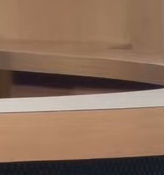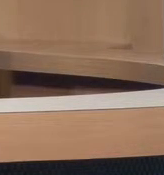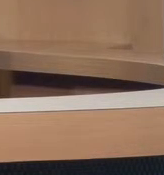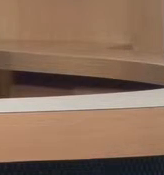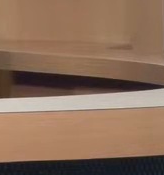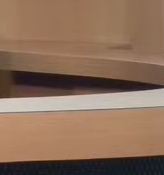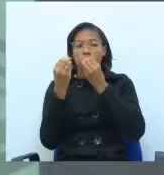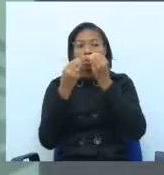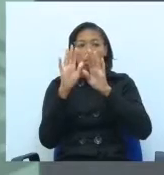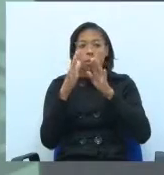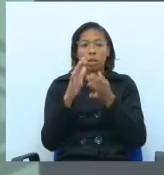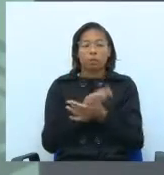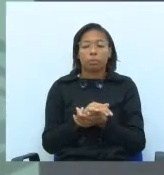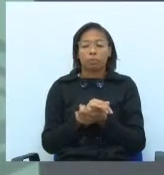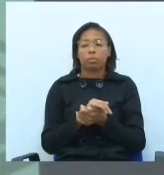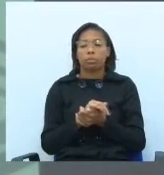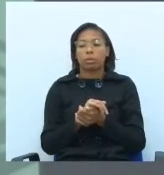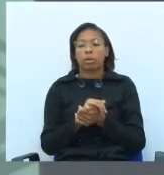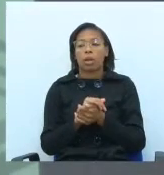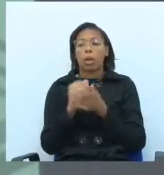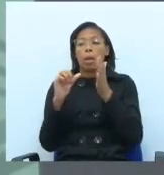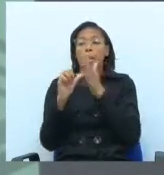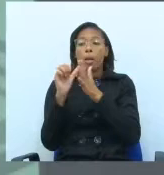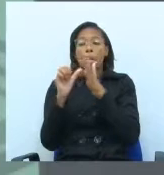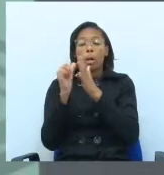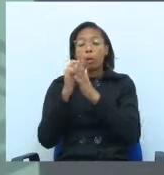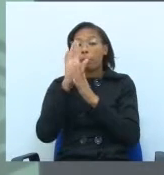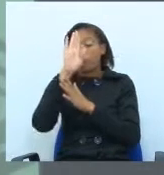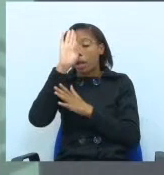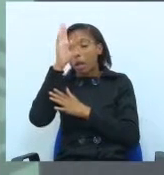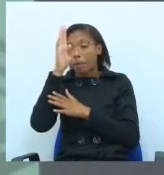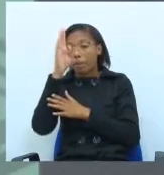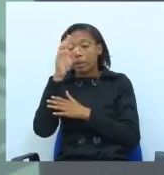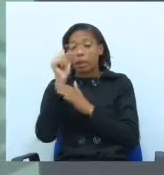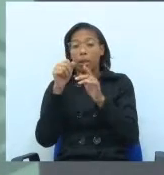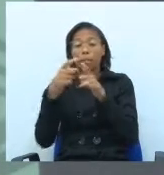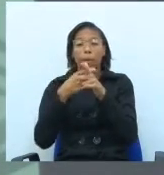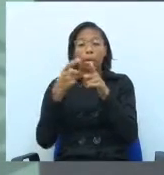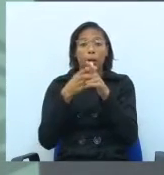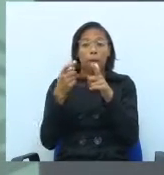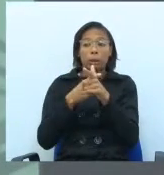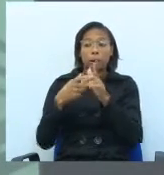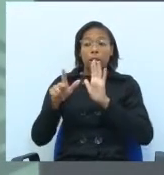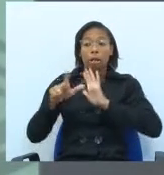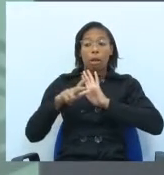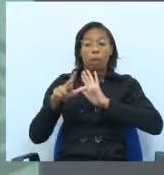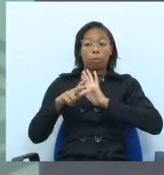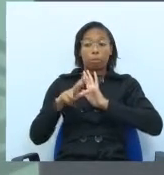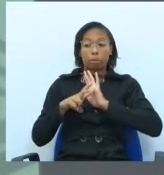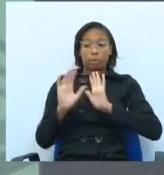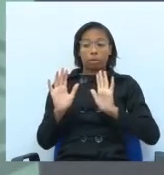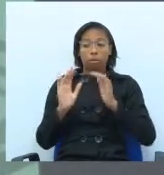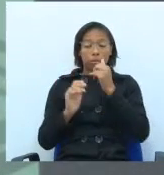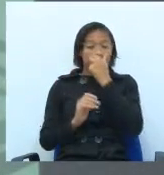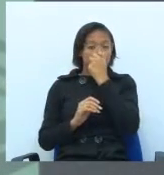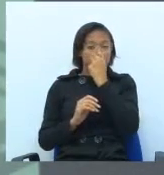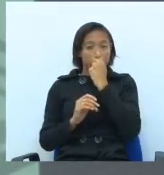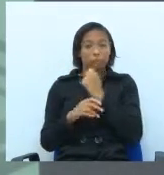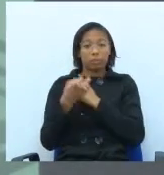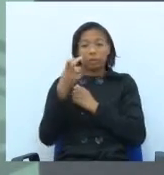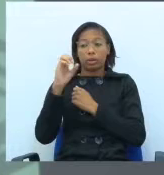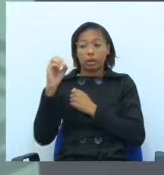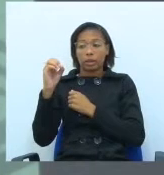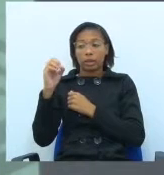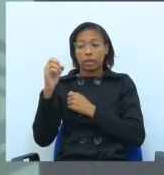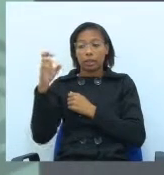desse período. Destaco nesse quadro aí, a principal despesa é pessoal, tá? São